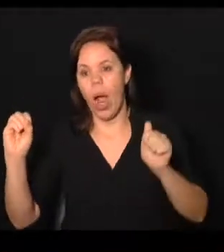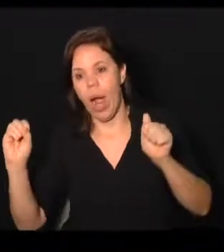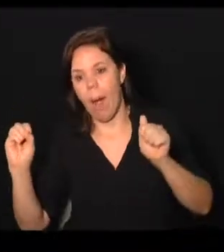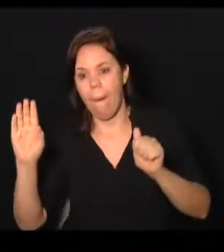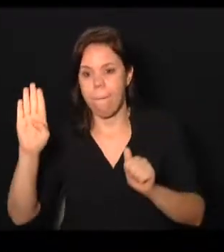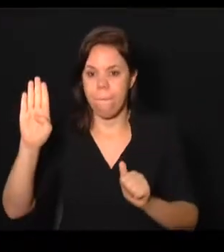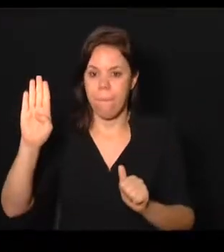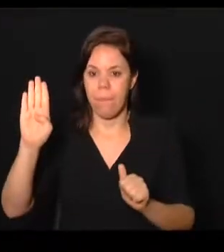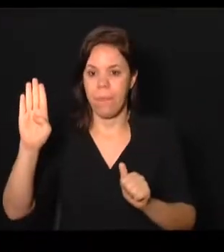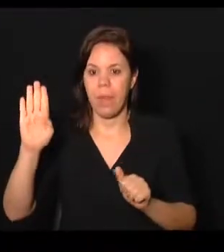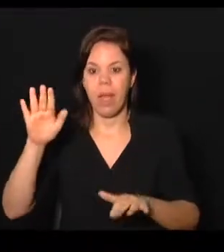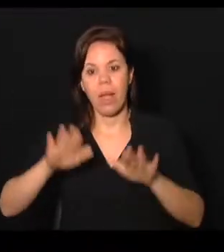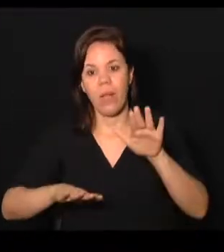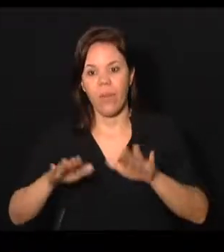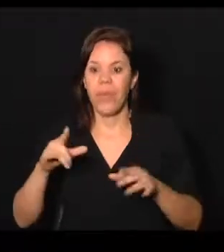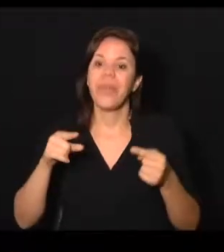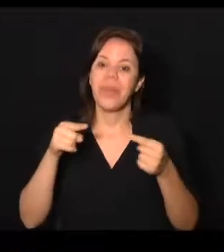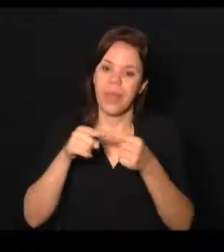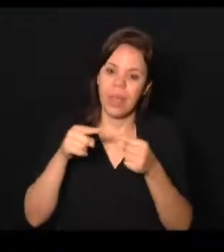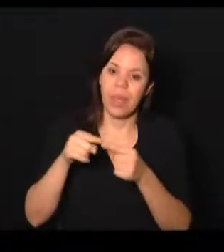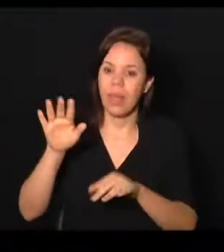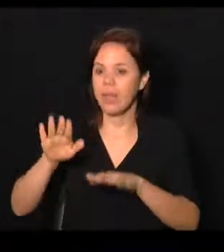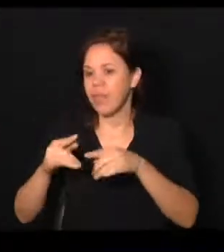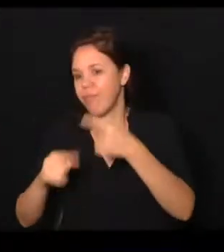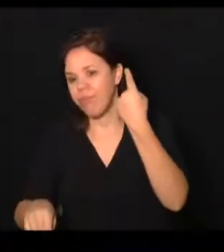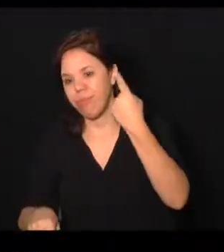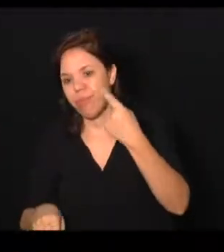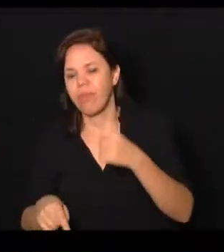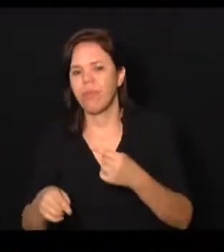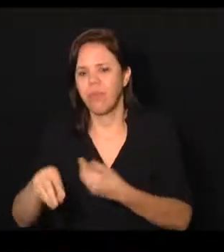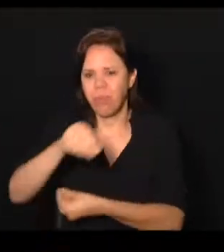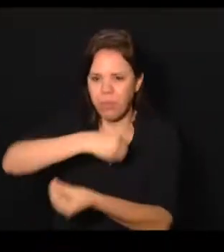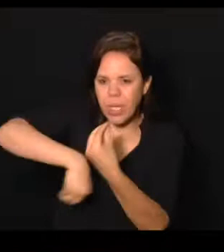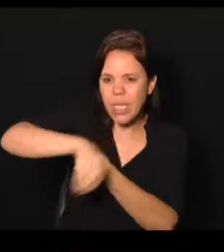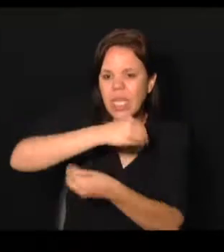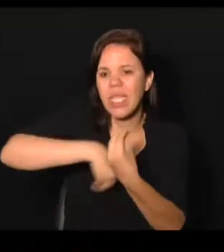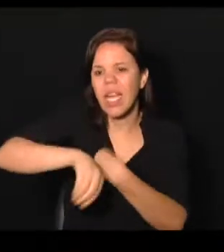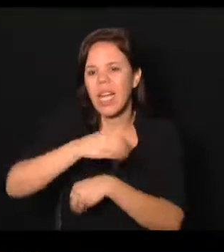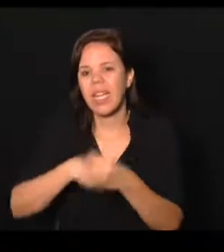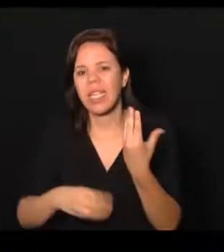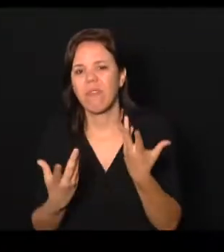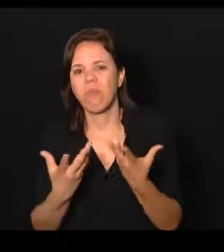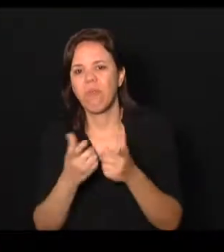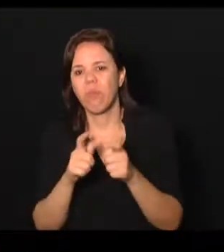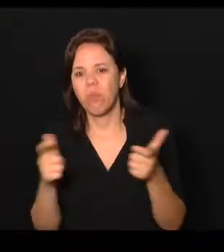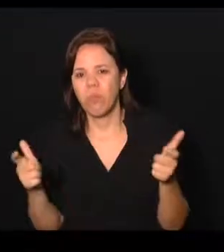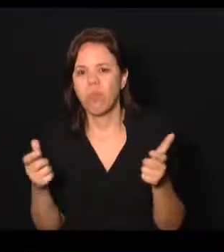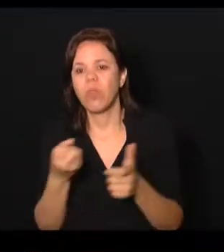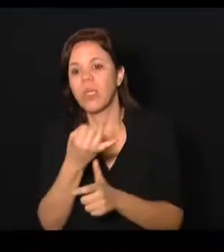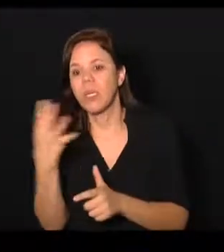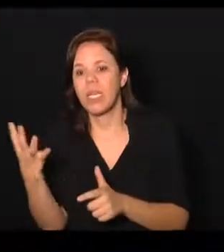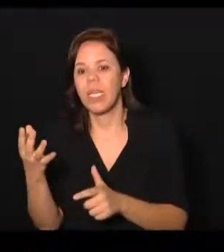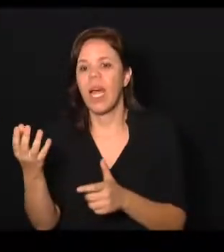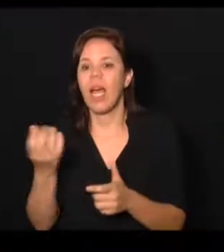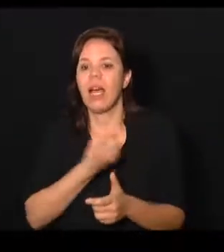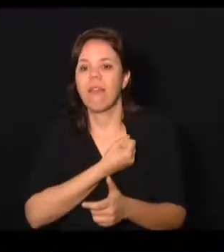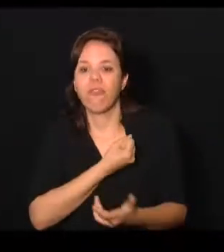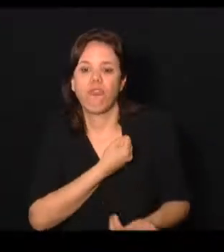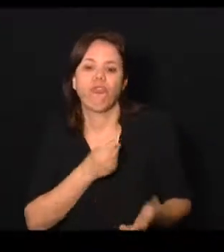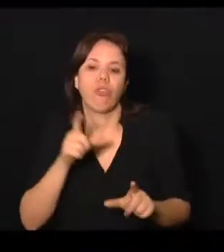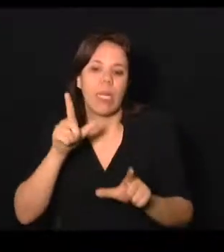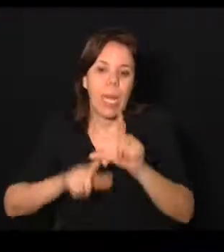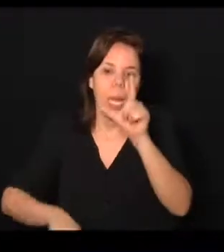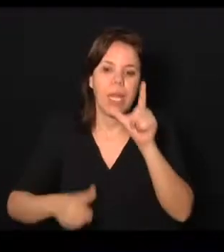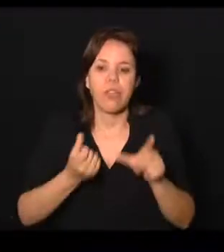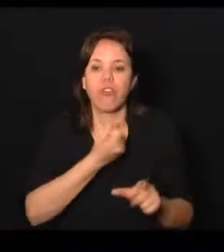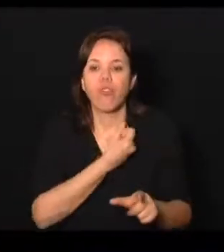esses tipos. A gente vem de uma população muito miscigenada, então, que tem uma grande gama de tipos